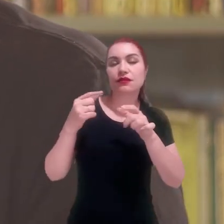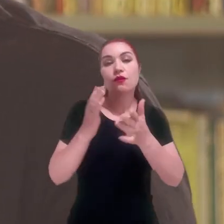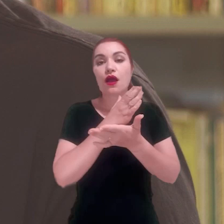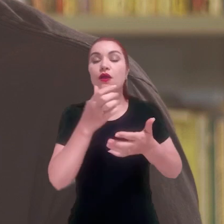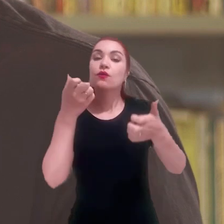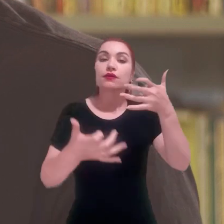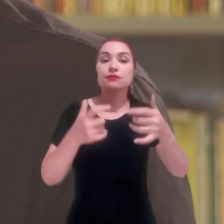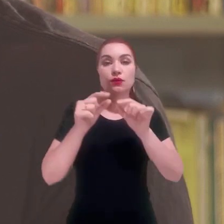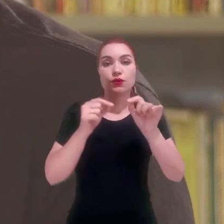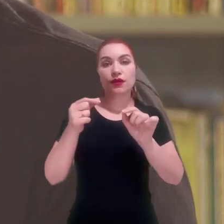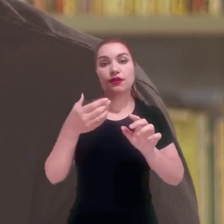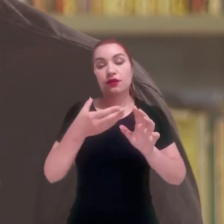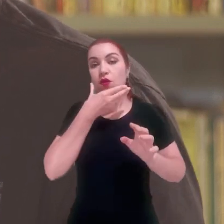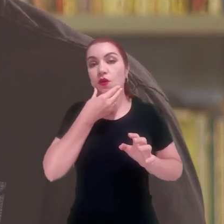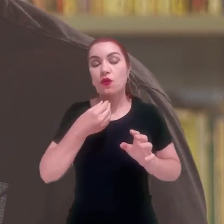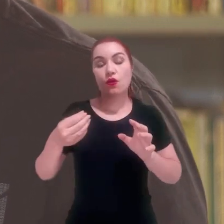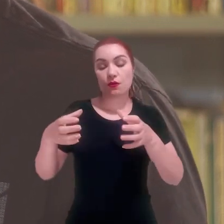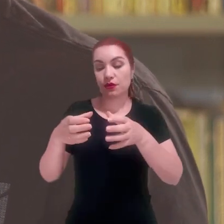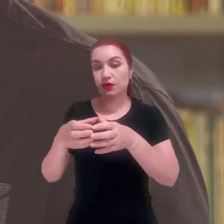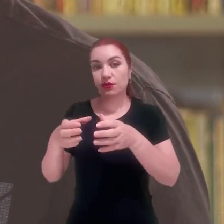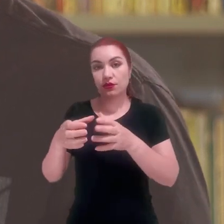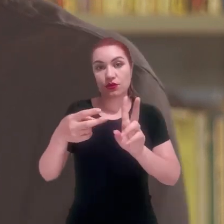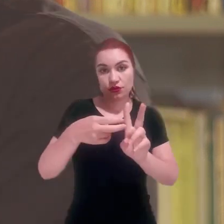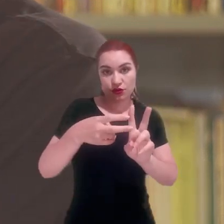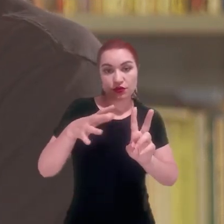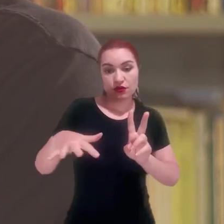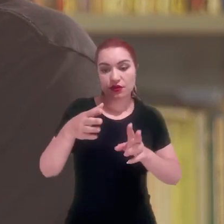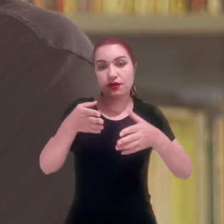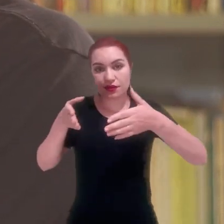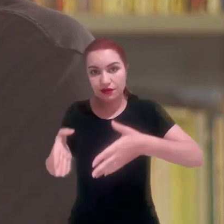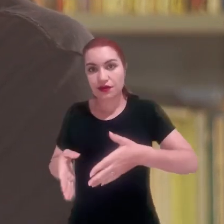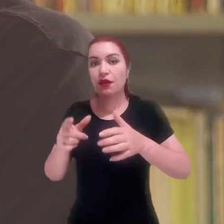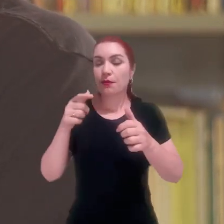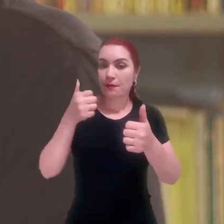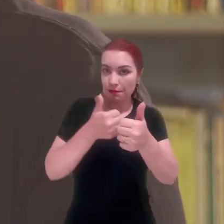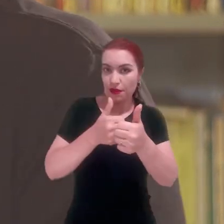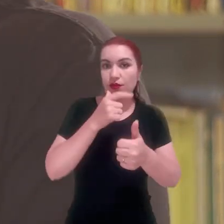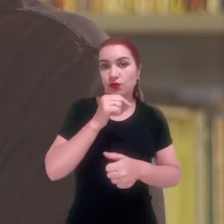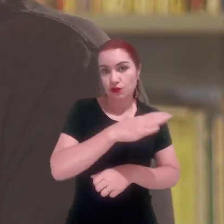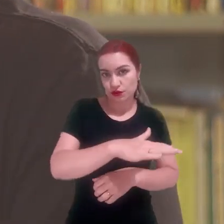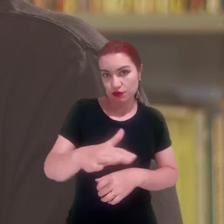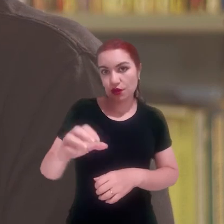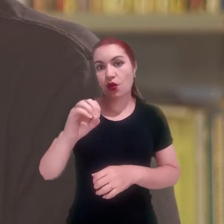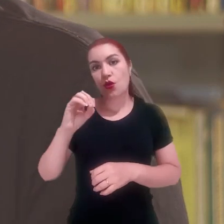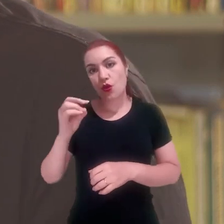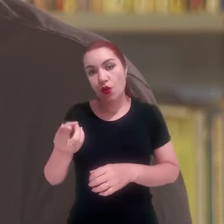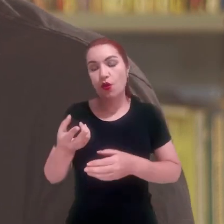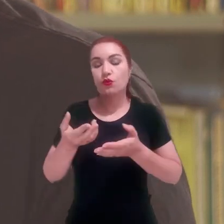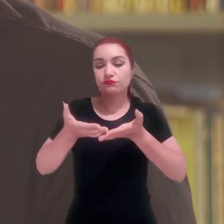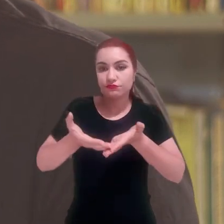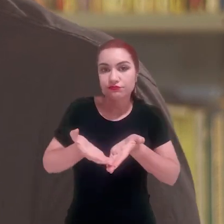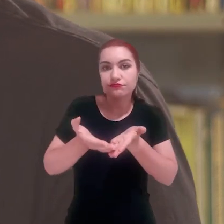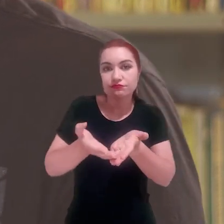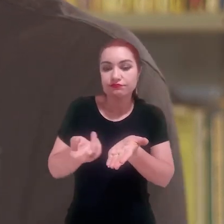contam, é que os indígenas enterrassem o corpo desses indígenas ou ao lado de um rio ou numa canoa que seria lançada ao